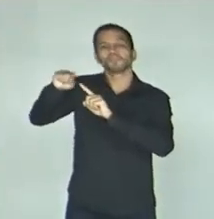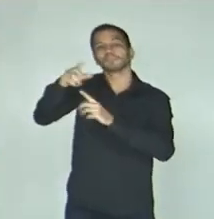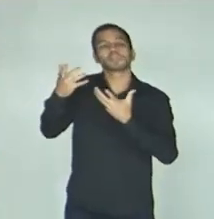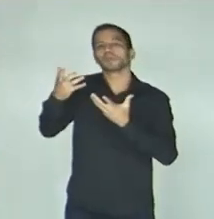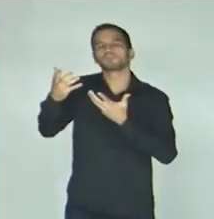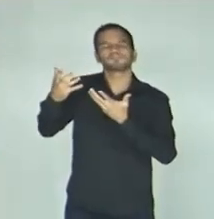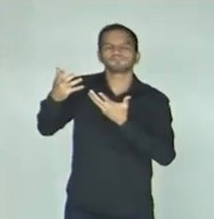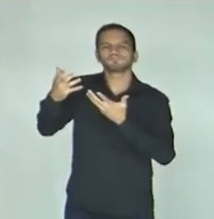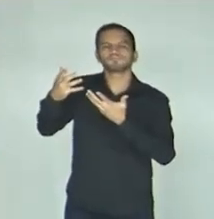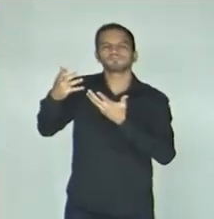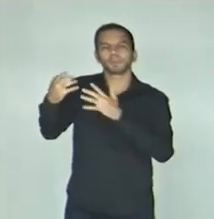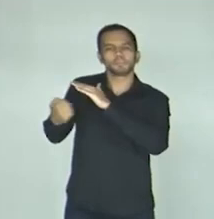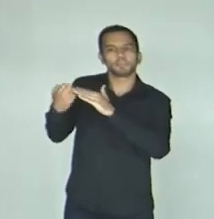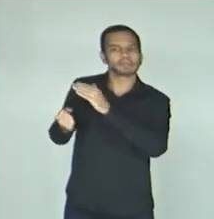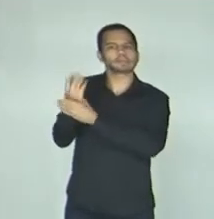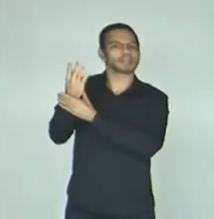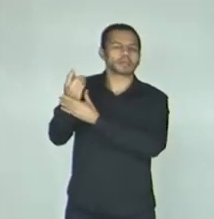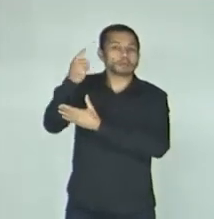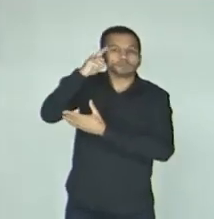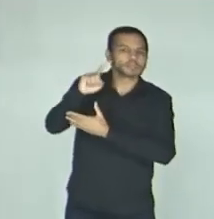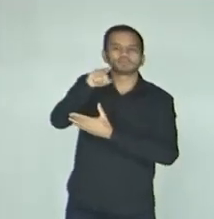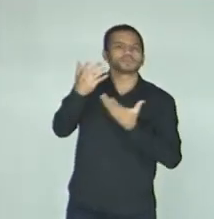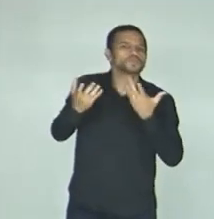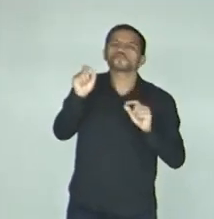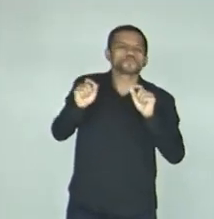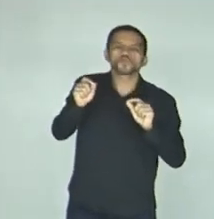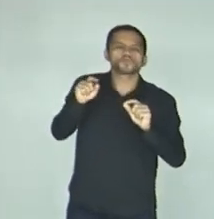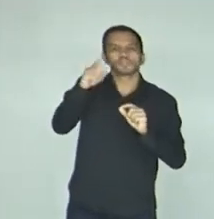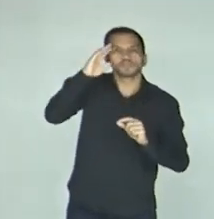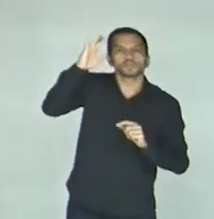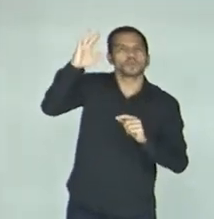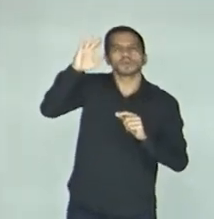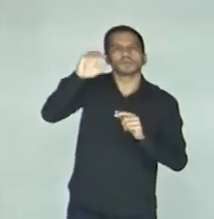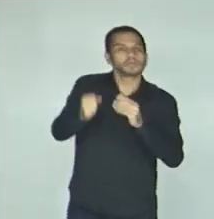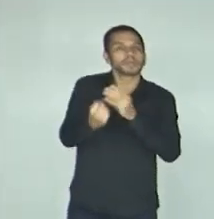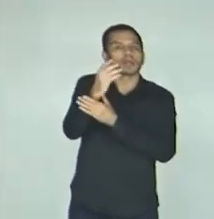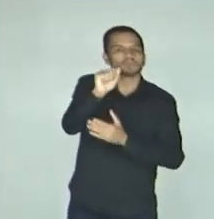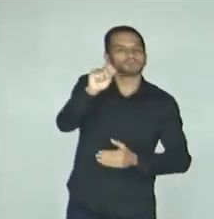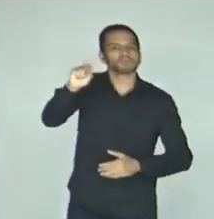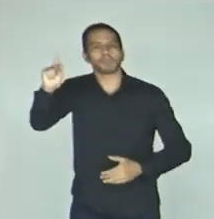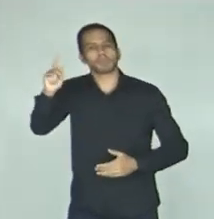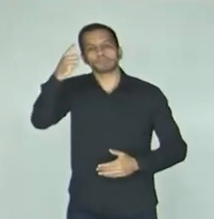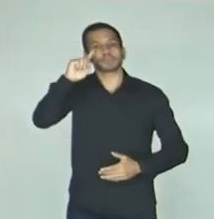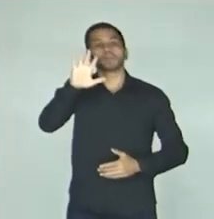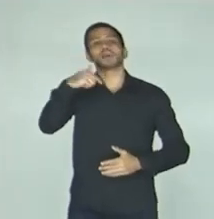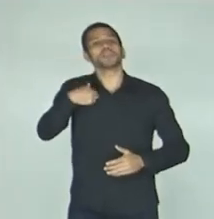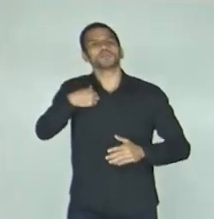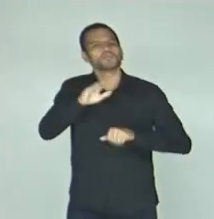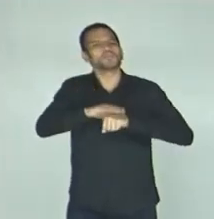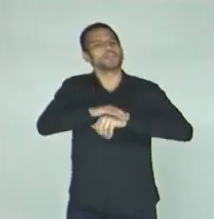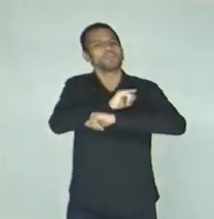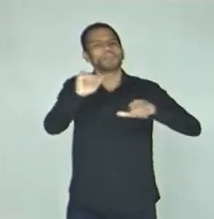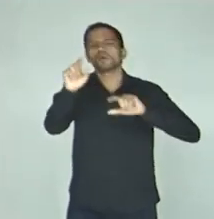desse negócio que você quer montar eu não sei se você tá sonhando com um aplicativo de sucesso mas eu quero dizer que na